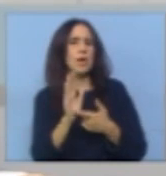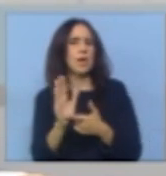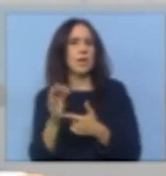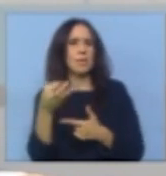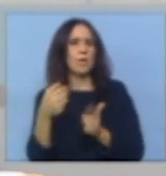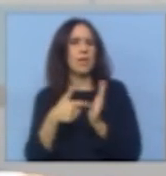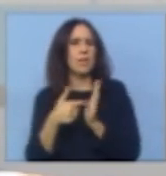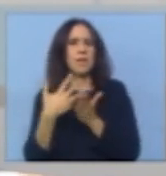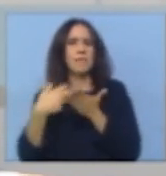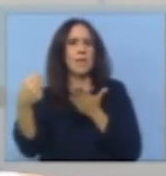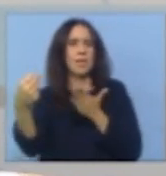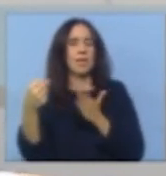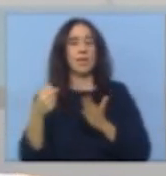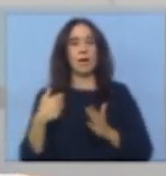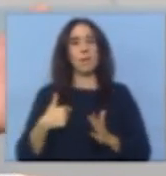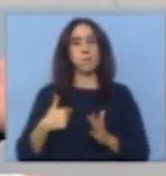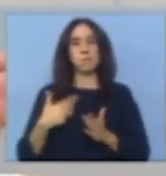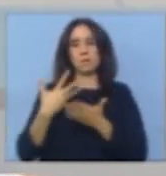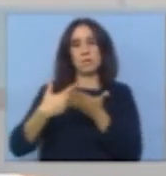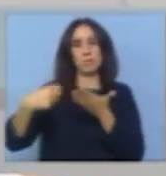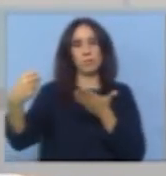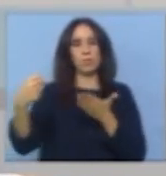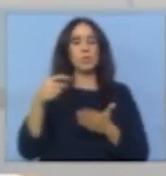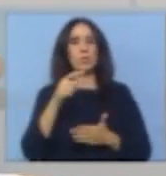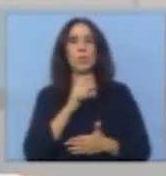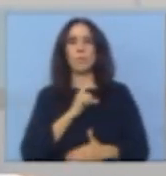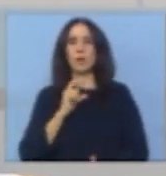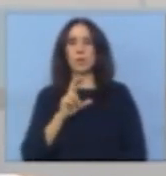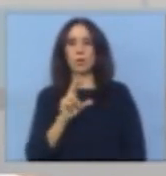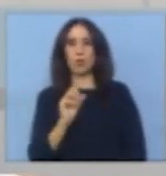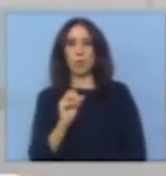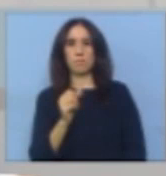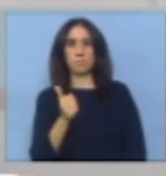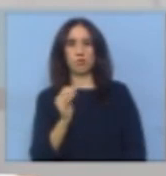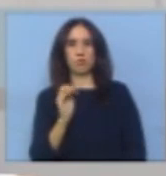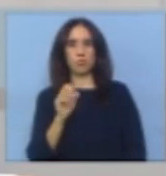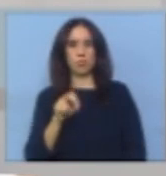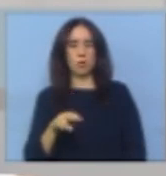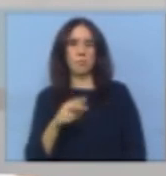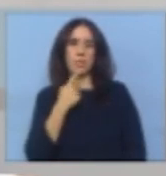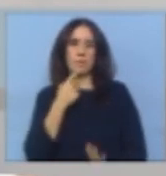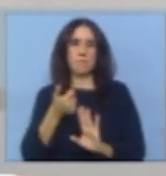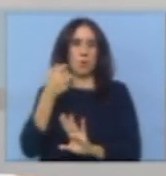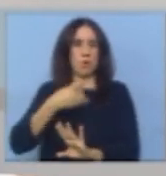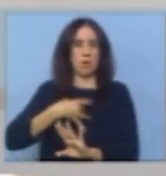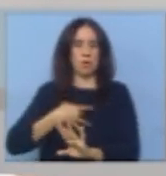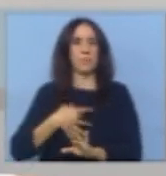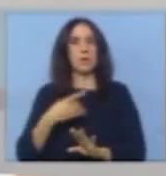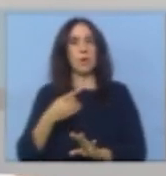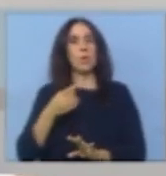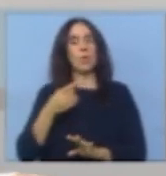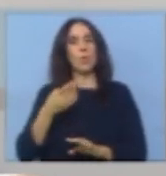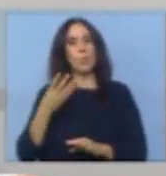moeda do tributo. Nós sabemos que este tributo, penso que o Padre Robson até poderá corroborar isso melhor, era algo que o Imperador